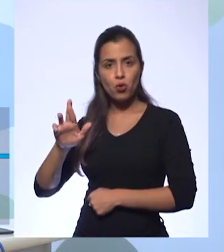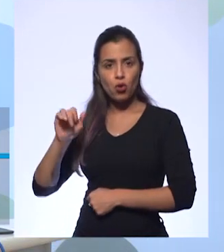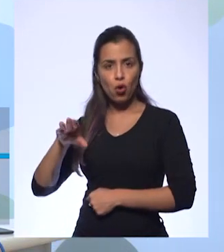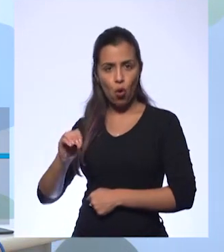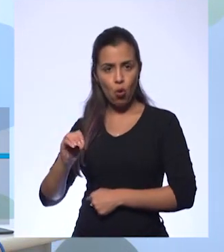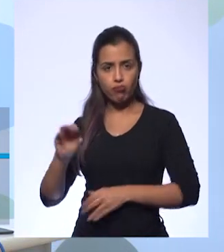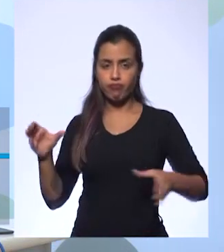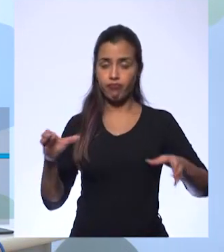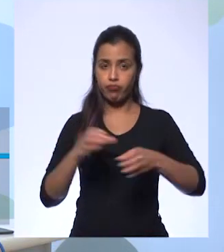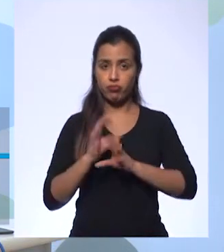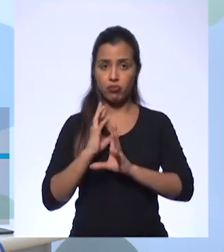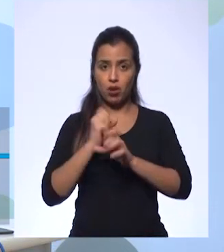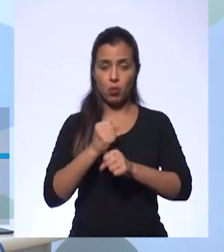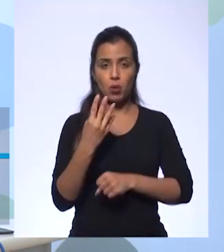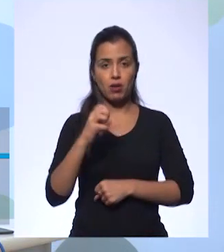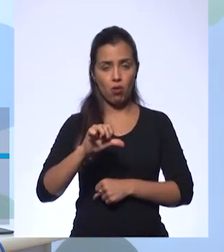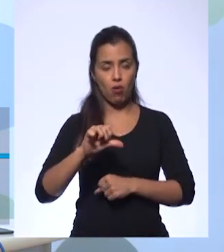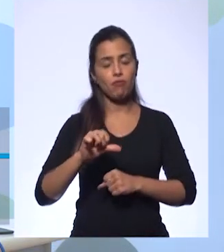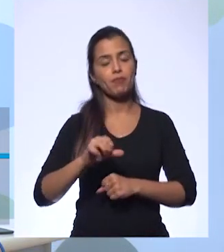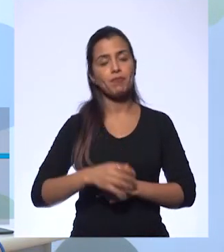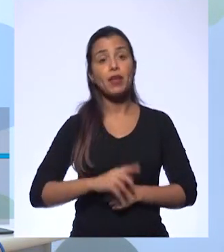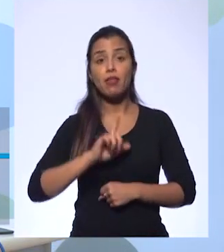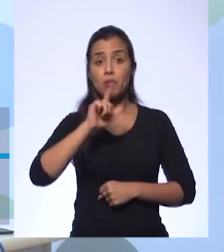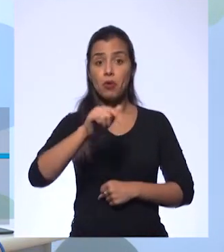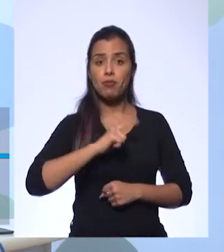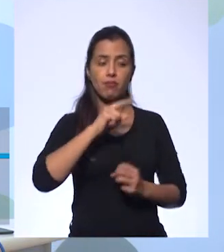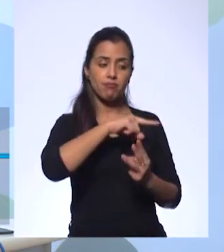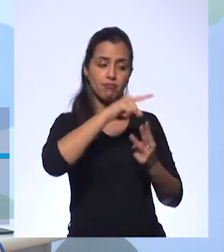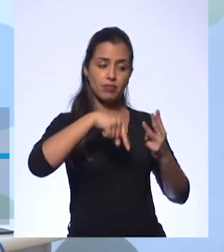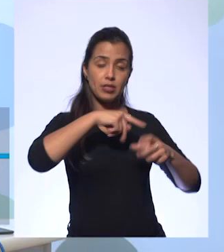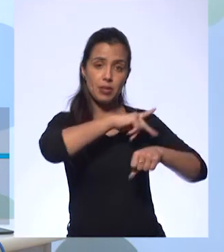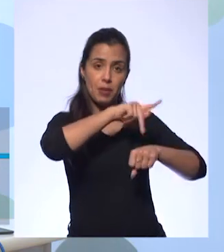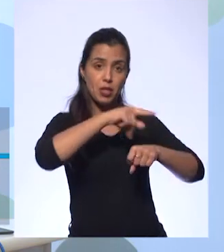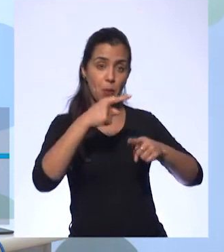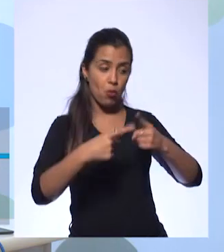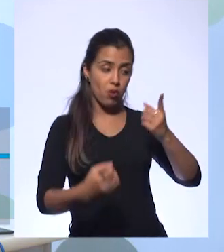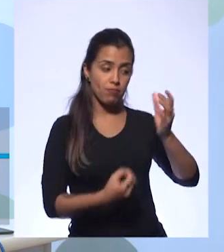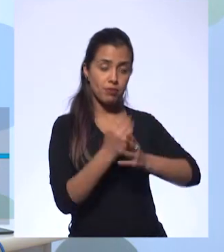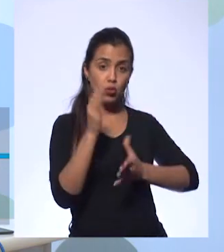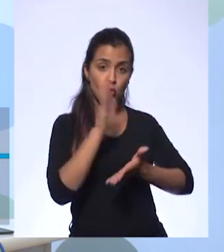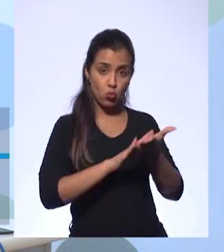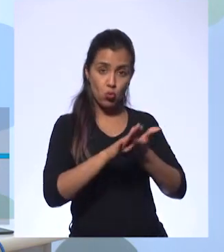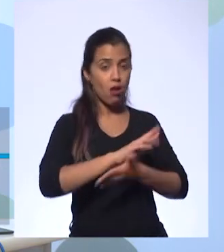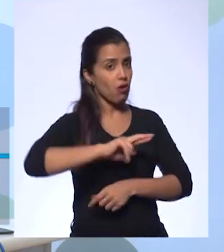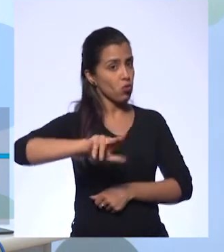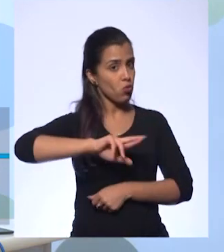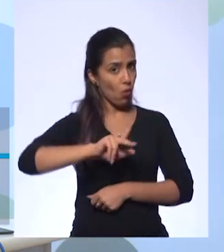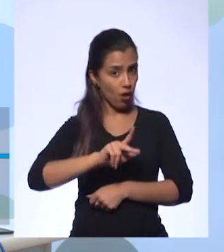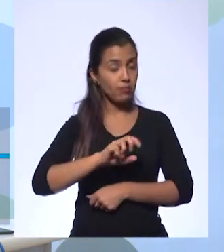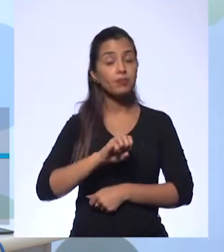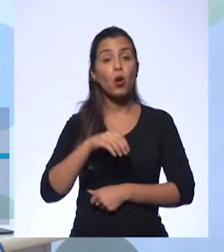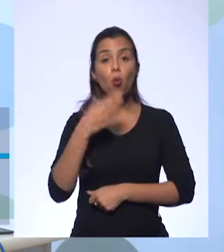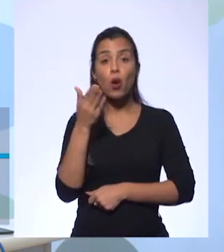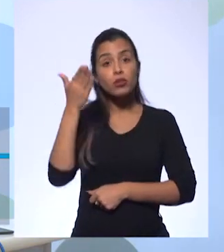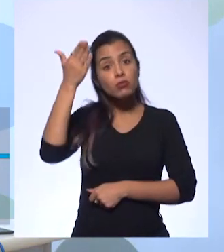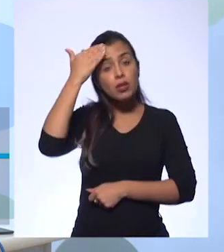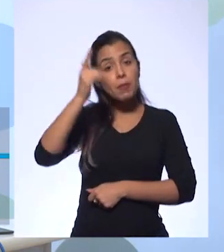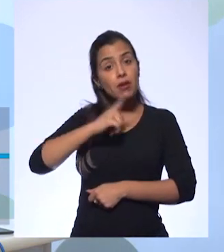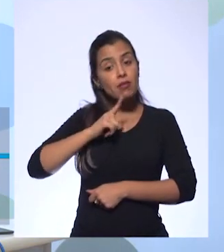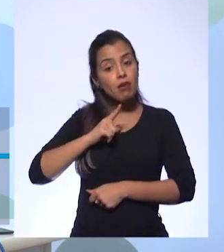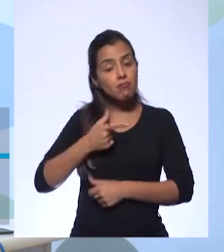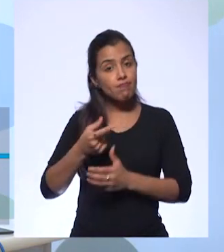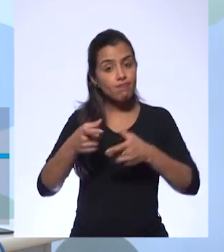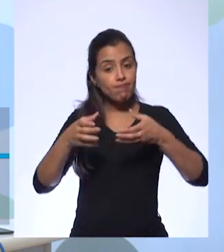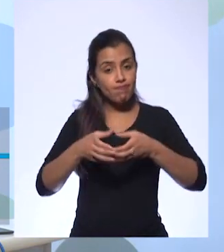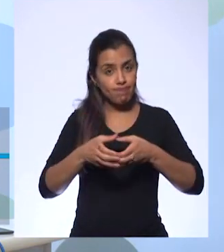aí um outro parlamento com os outros 3 países. Porque não é de uma hora para outra. É isso que vocês têm que entender. Quando se forma um bloco,